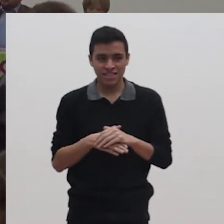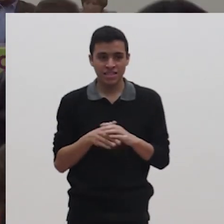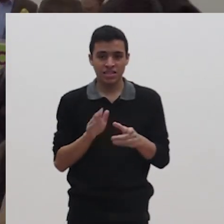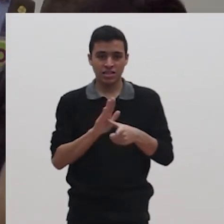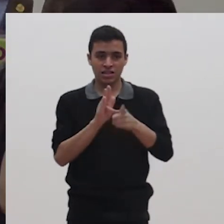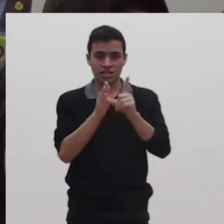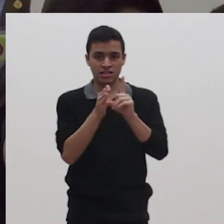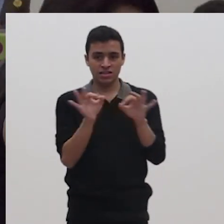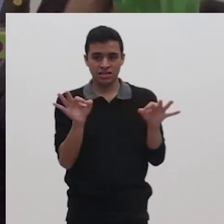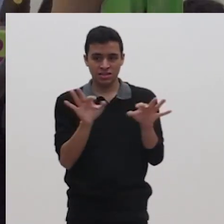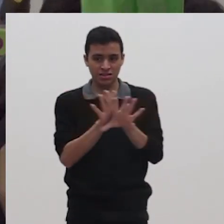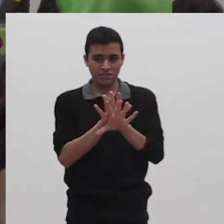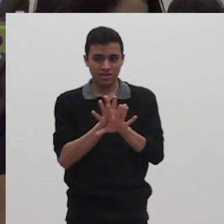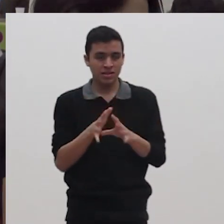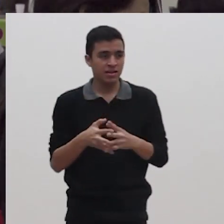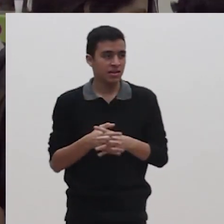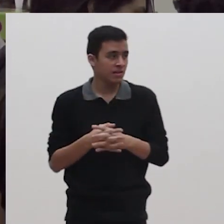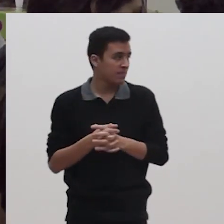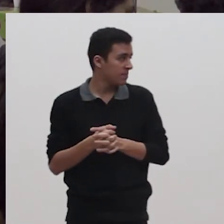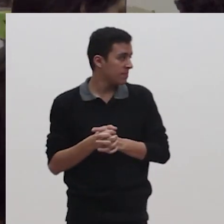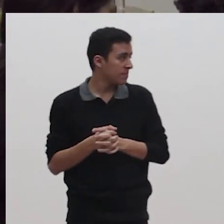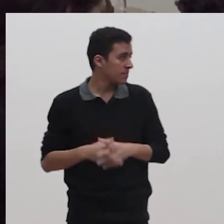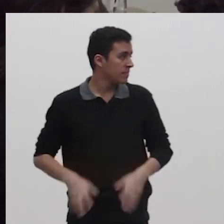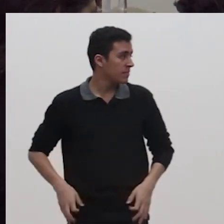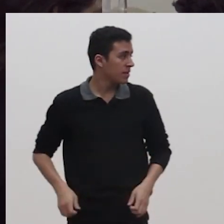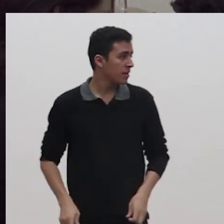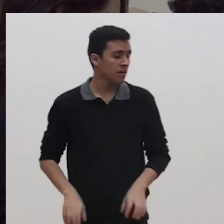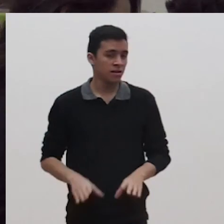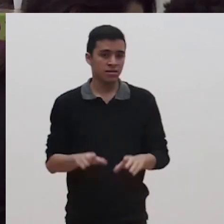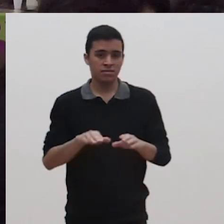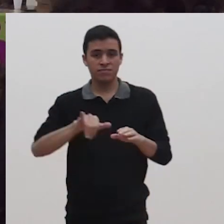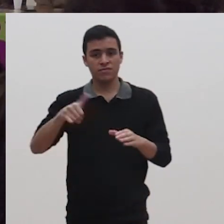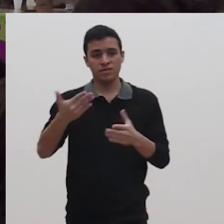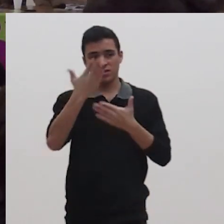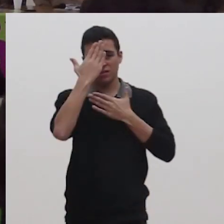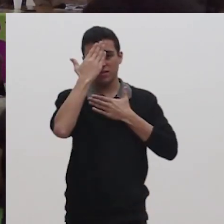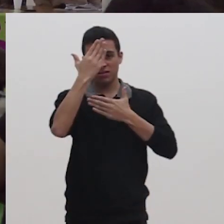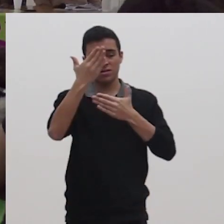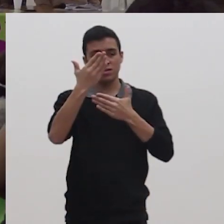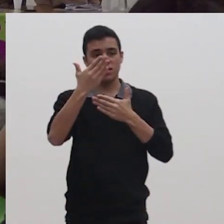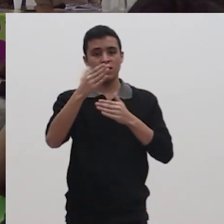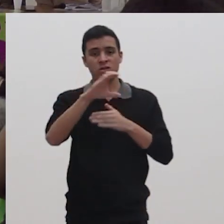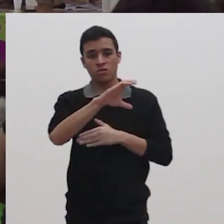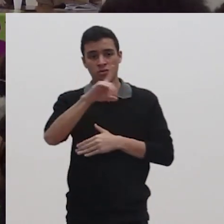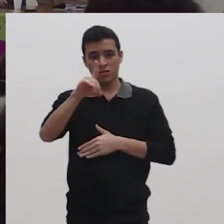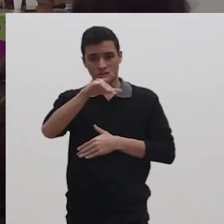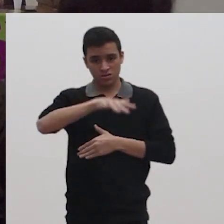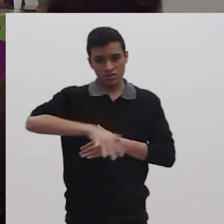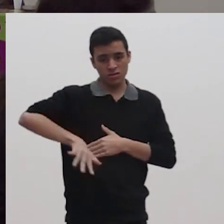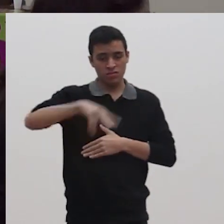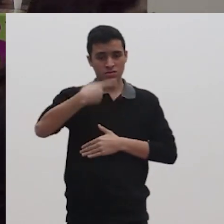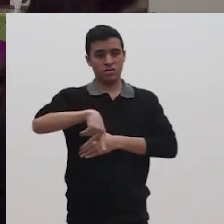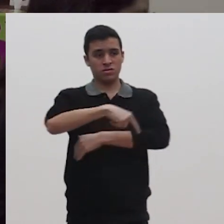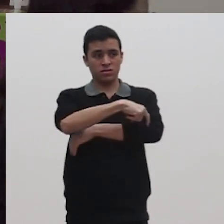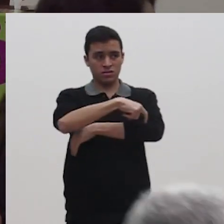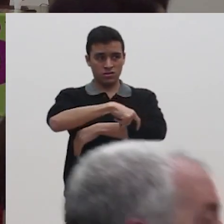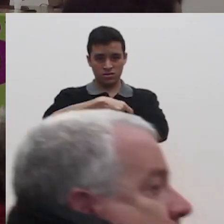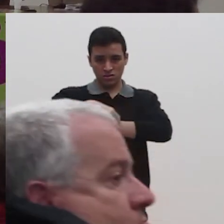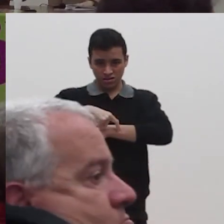Antes de terminar esse debate, agradecer a direção do setor de agrárias,